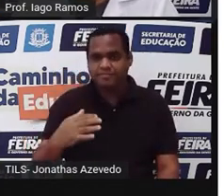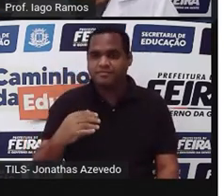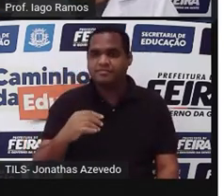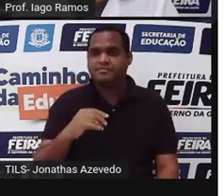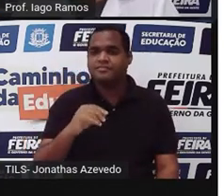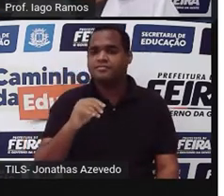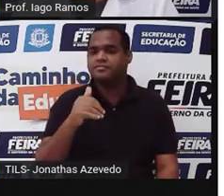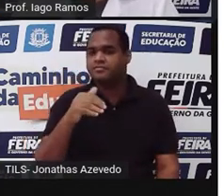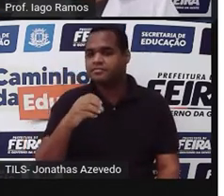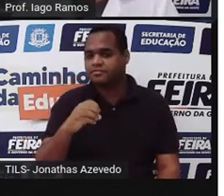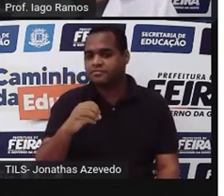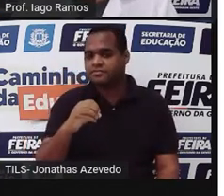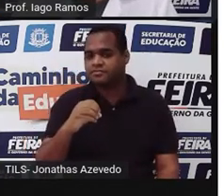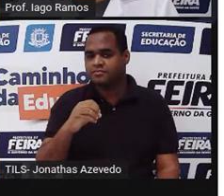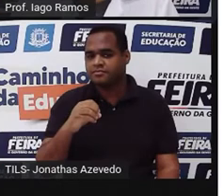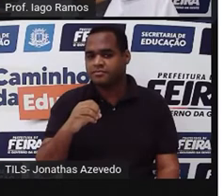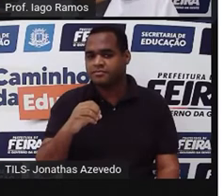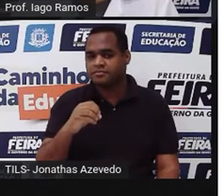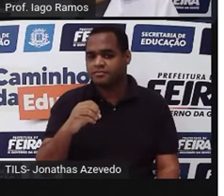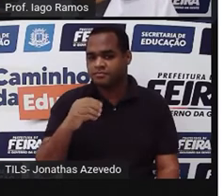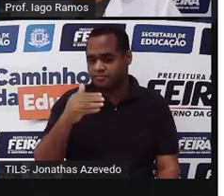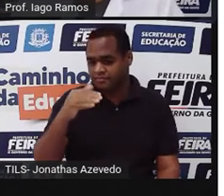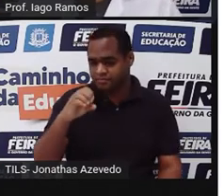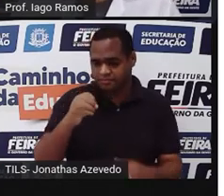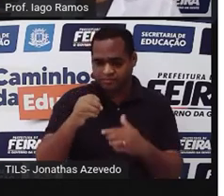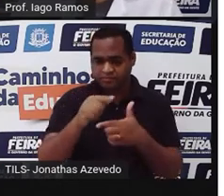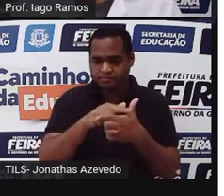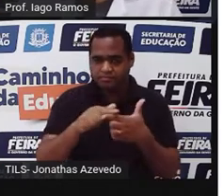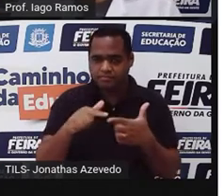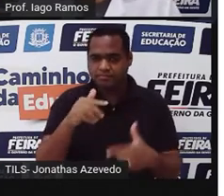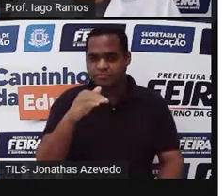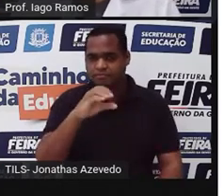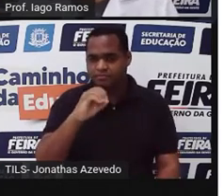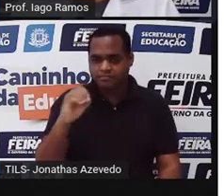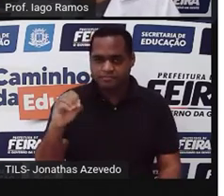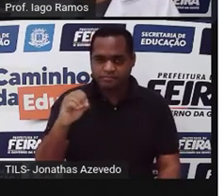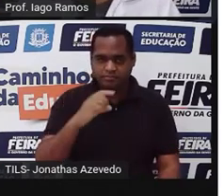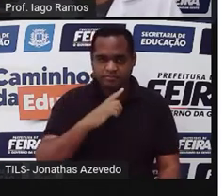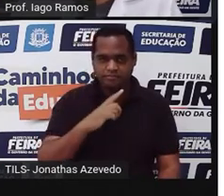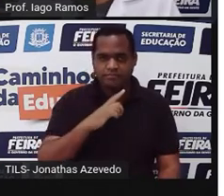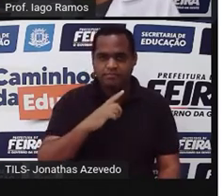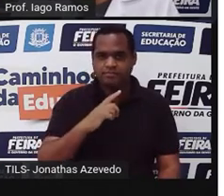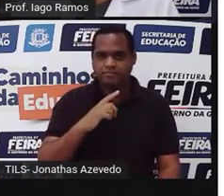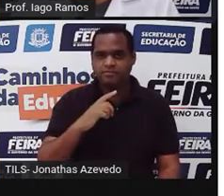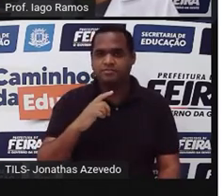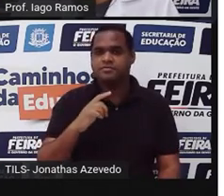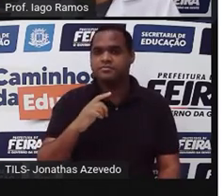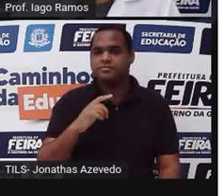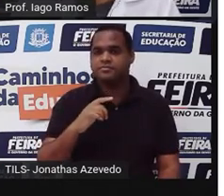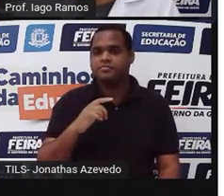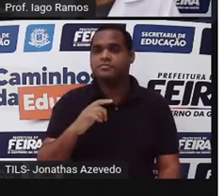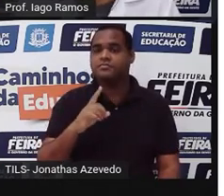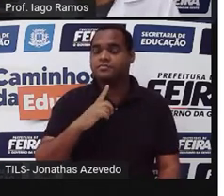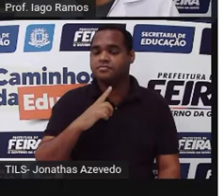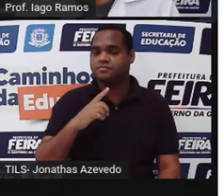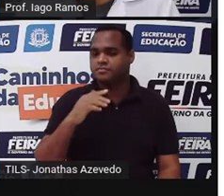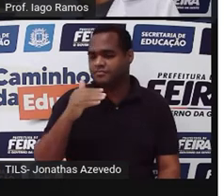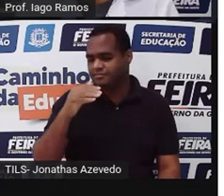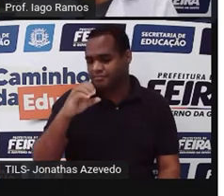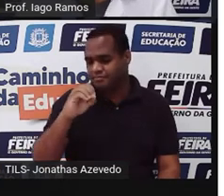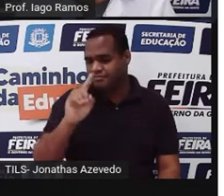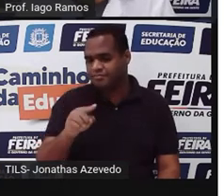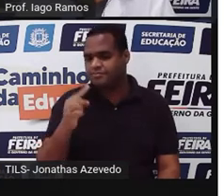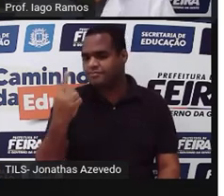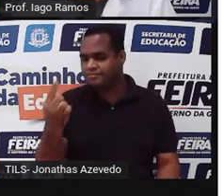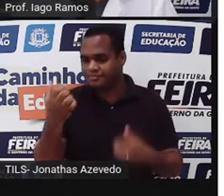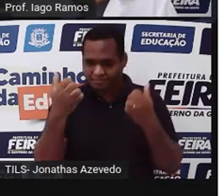sem quando a gente faz isso na calculadora a gente encontra o resultado 0,1 aí esse 0,1